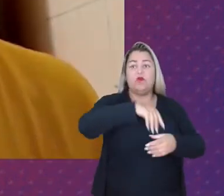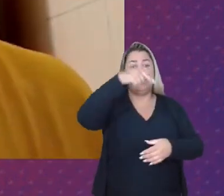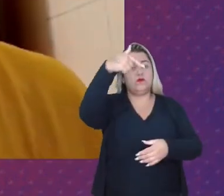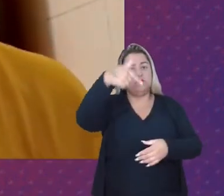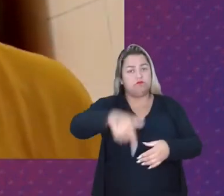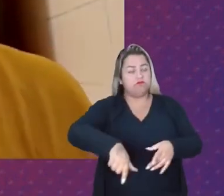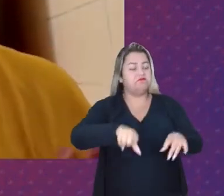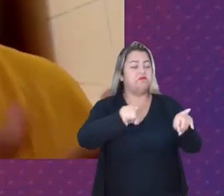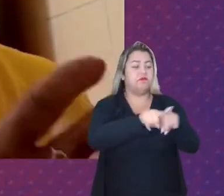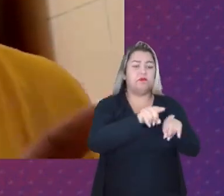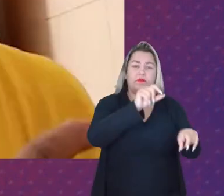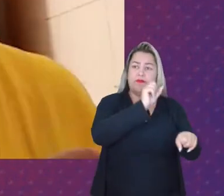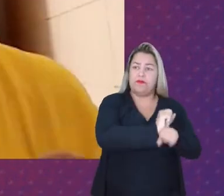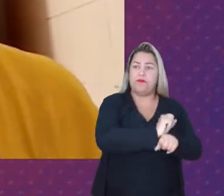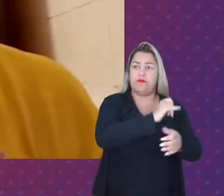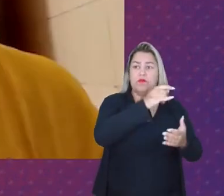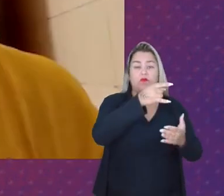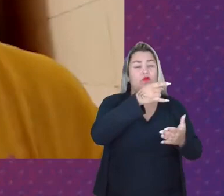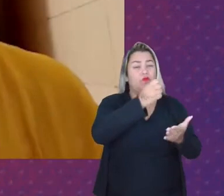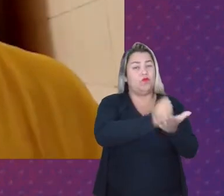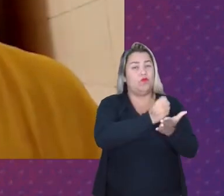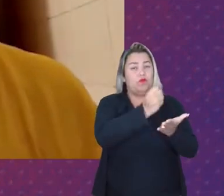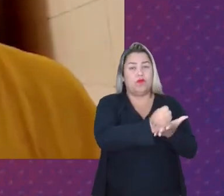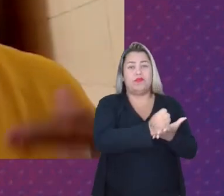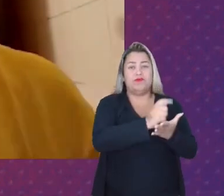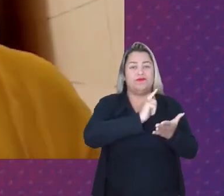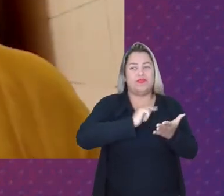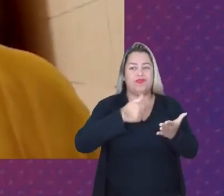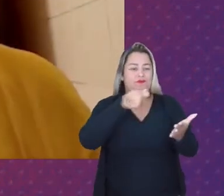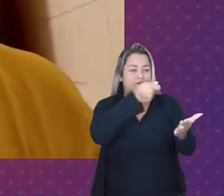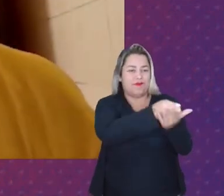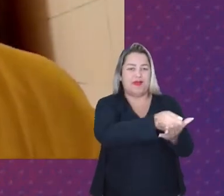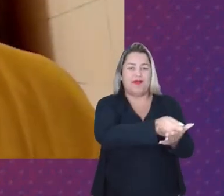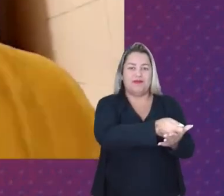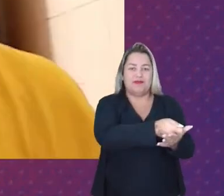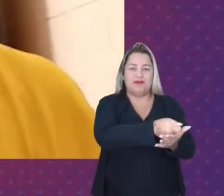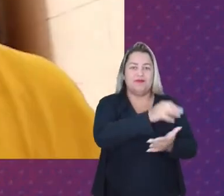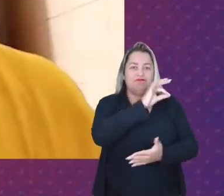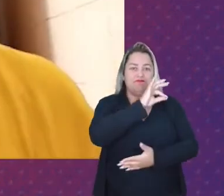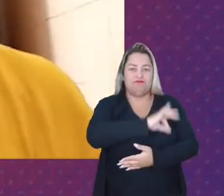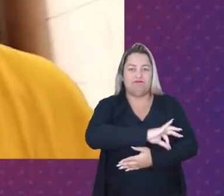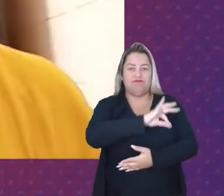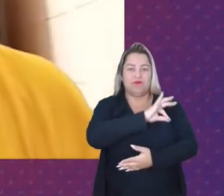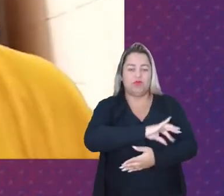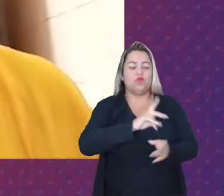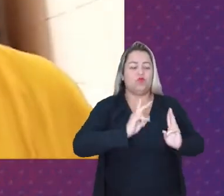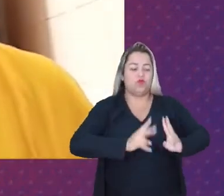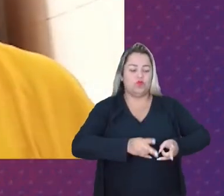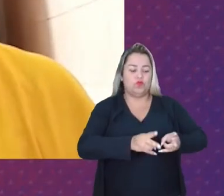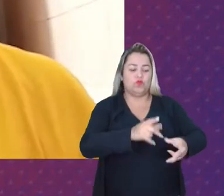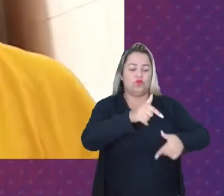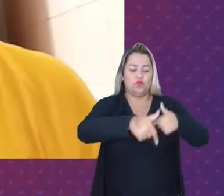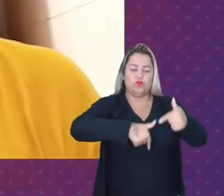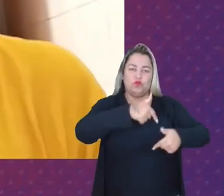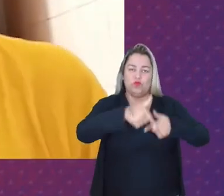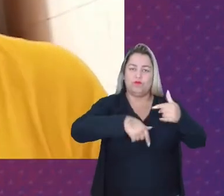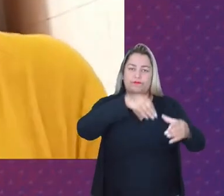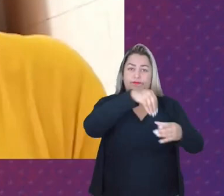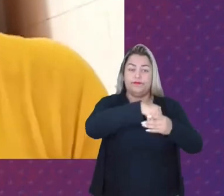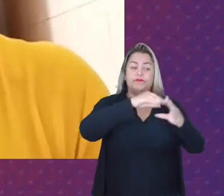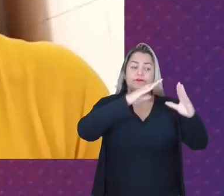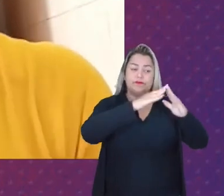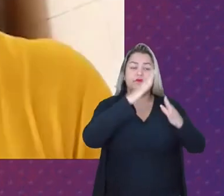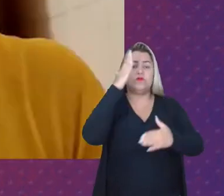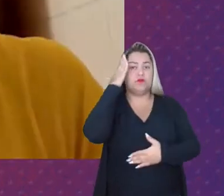o contrato para se livrar do pagamento, porém exigia que a trabalhadora doméstica continuasse trabalhando. E aí a gente